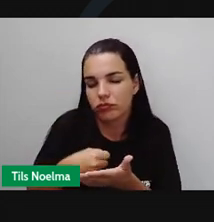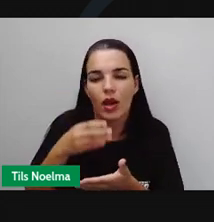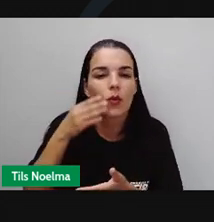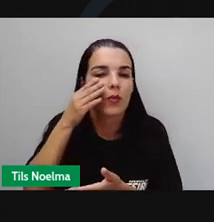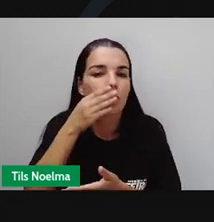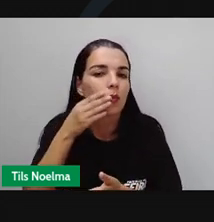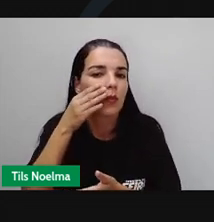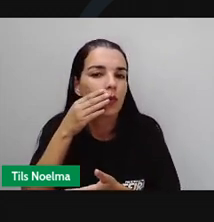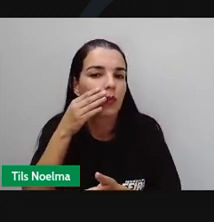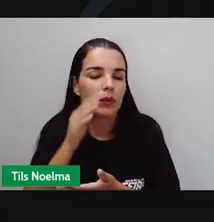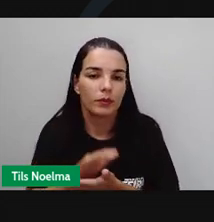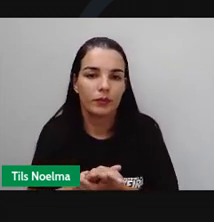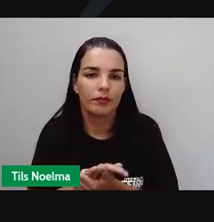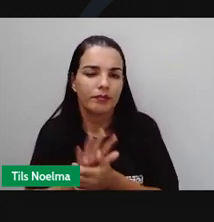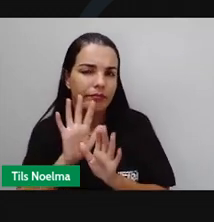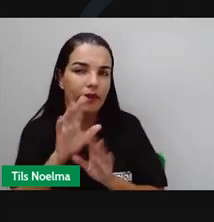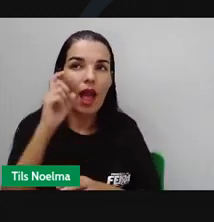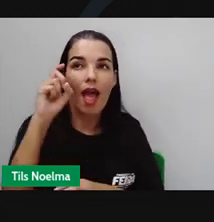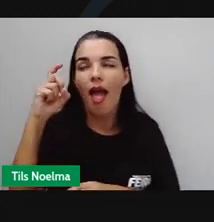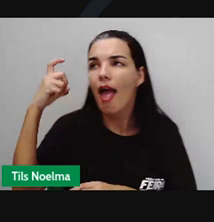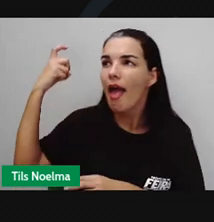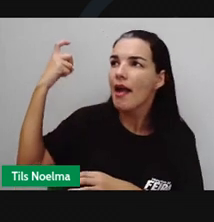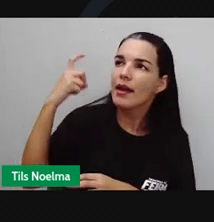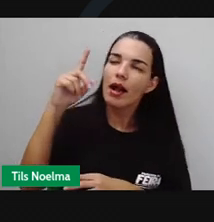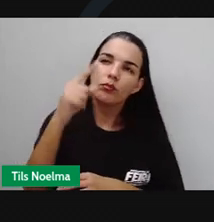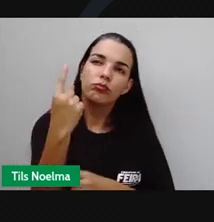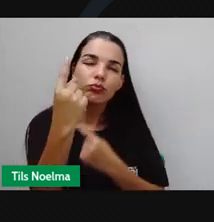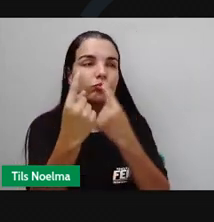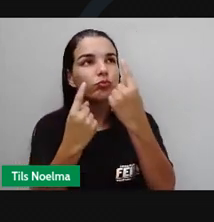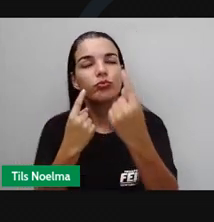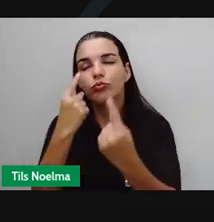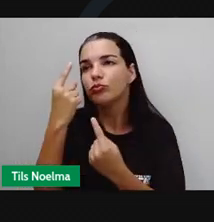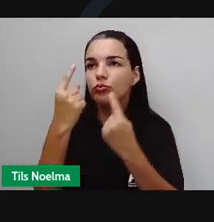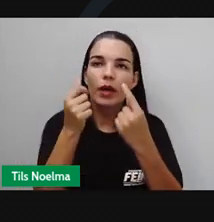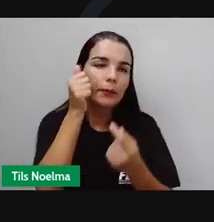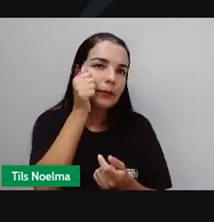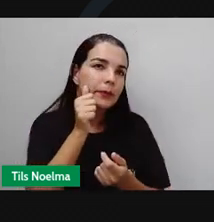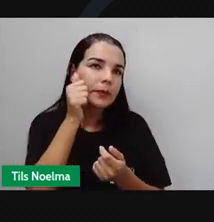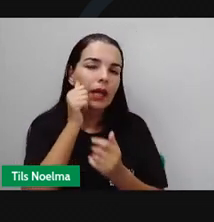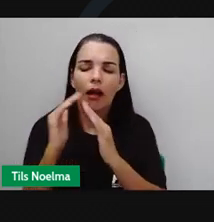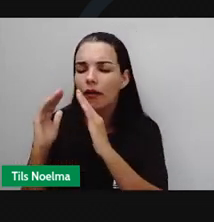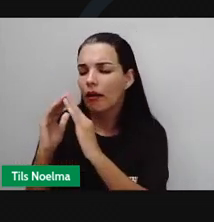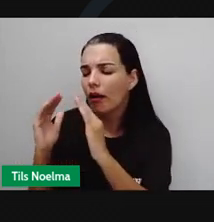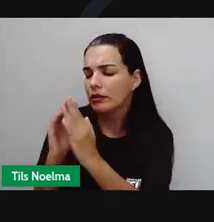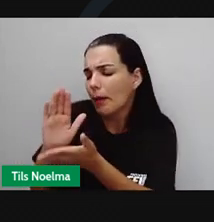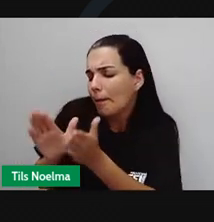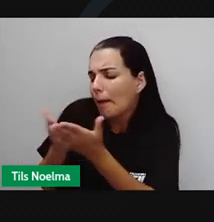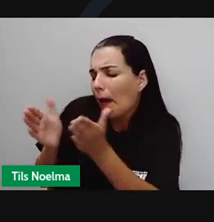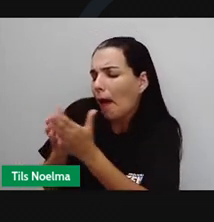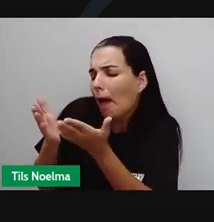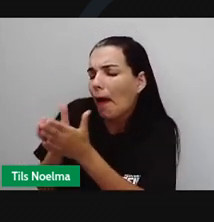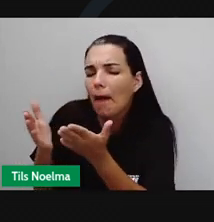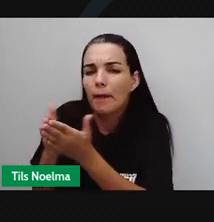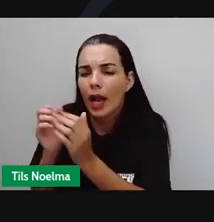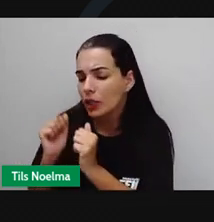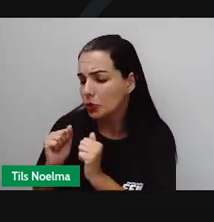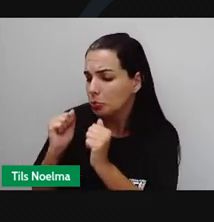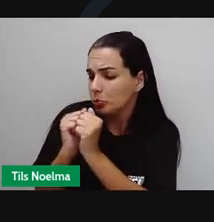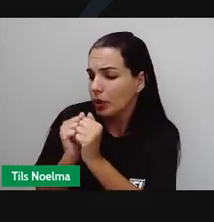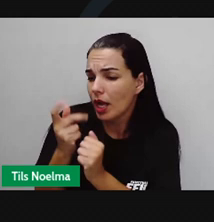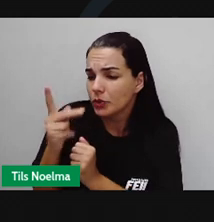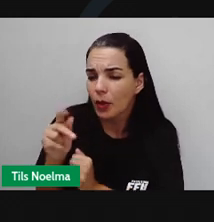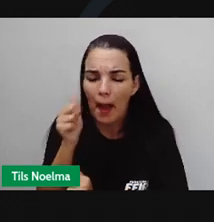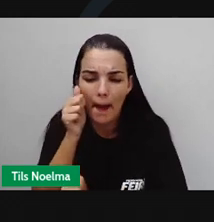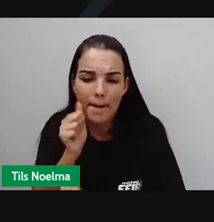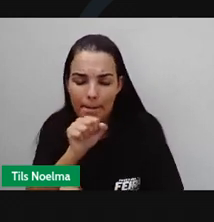vez uma menina que morava em um casebre muito pobre junto de sua mãe. Um